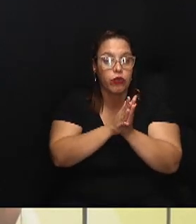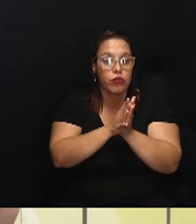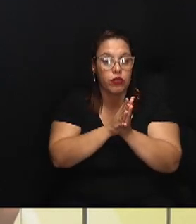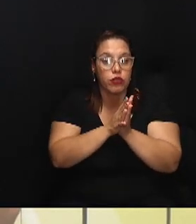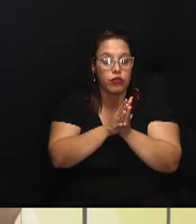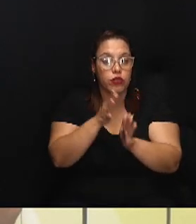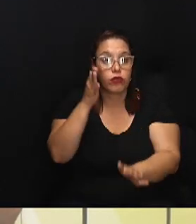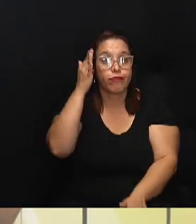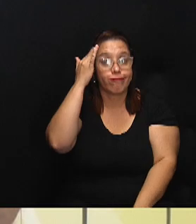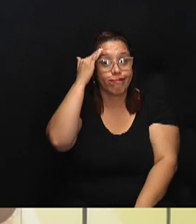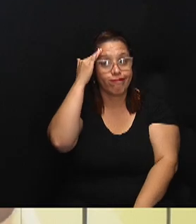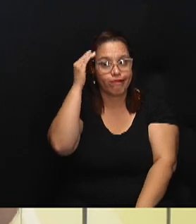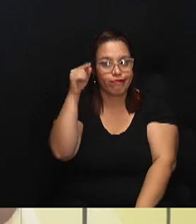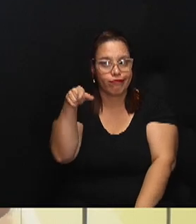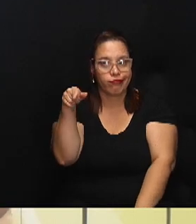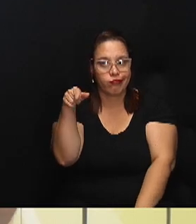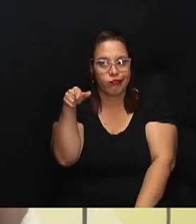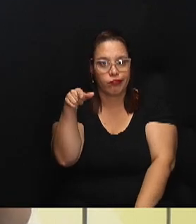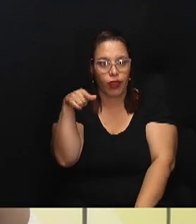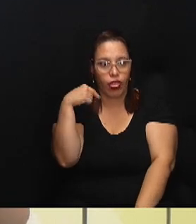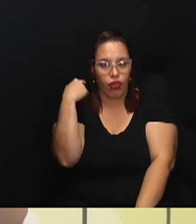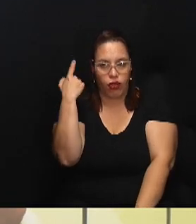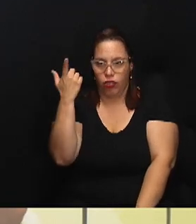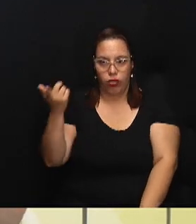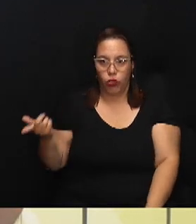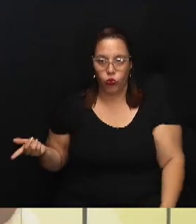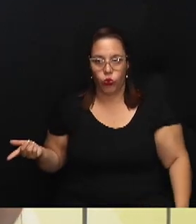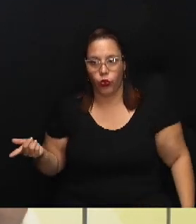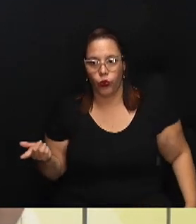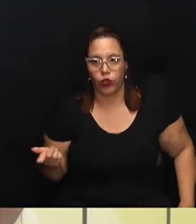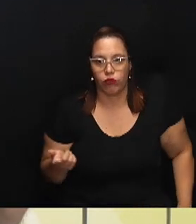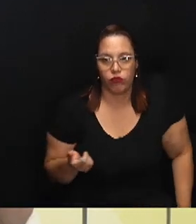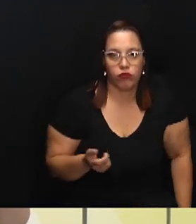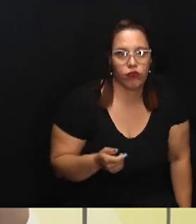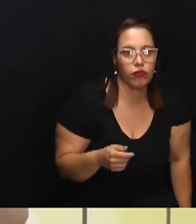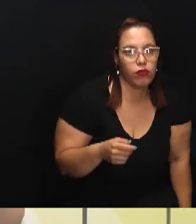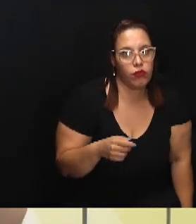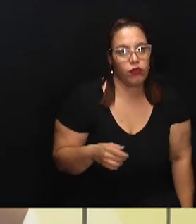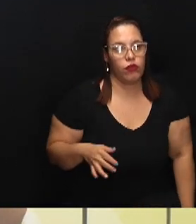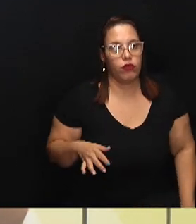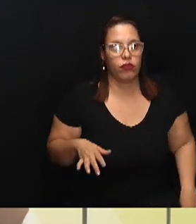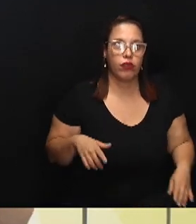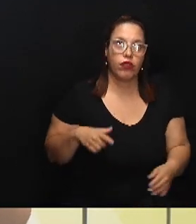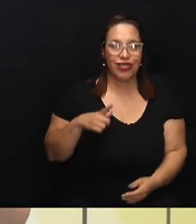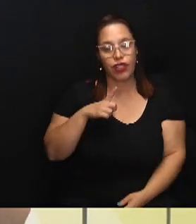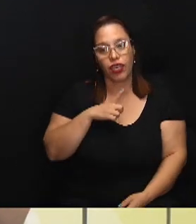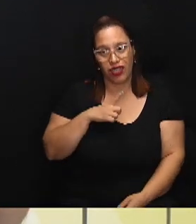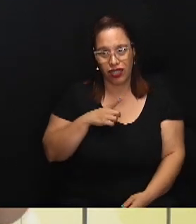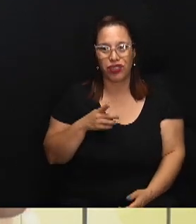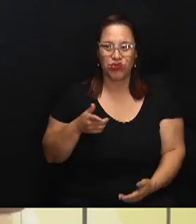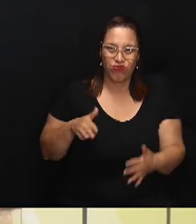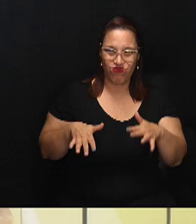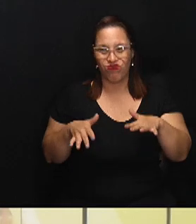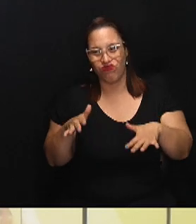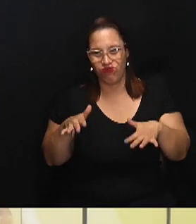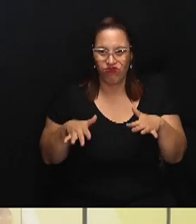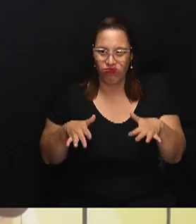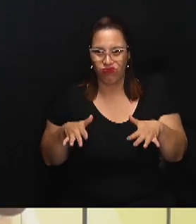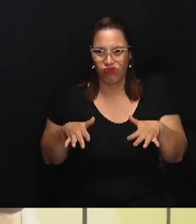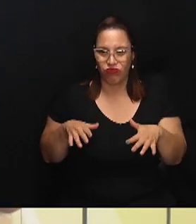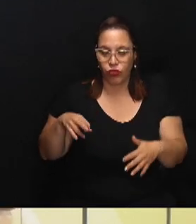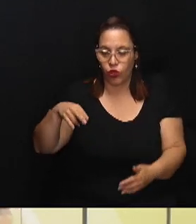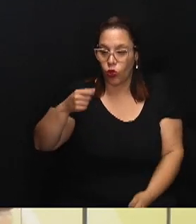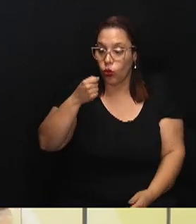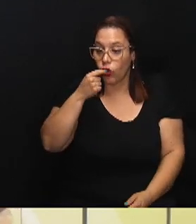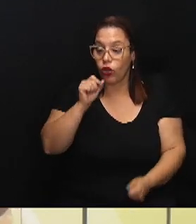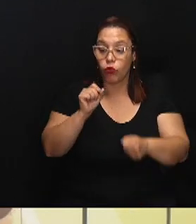entendem que aquilo lá não é alguma coisa de outro planeta, né, que realmente existe um desequilíbrio ali neuroquímico, né? Que o que o remédio